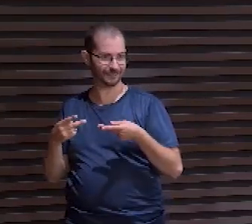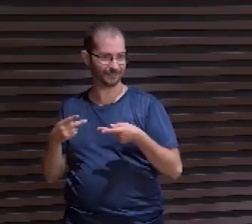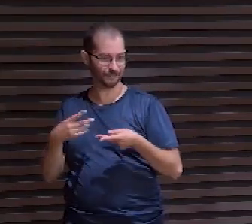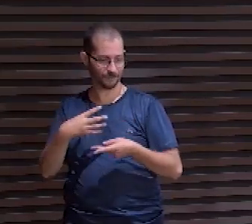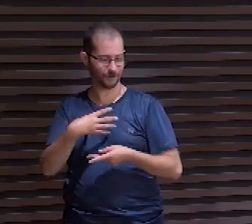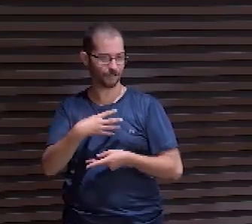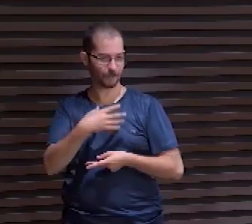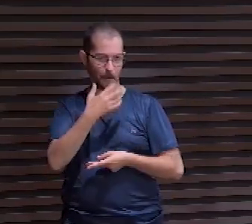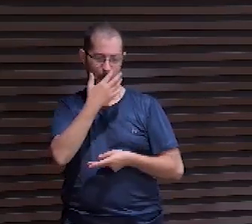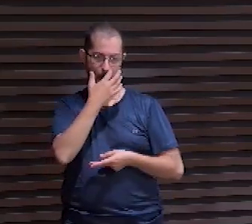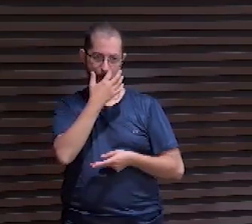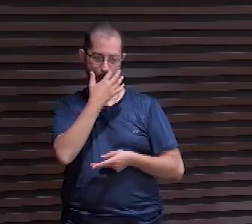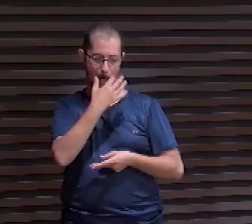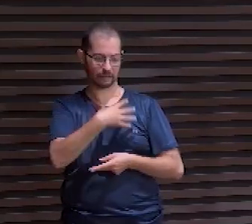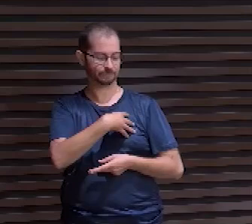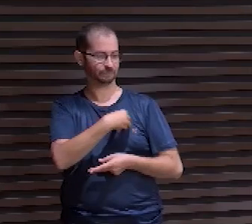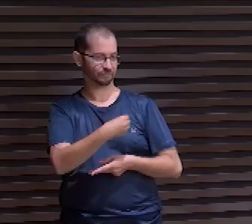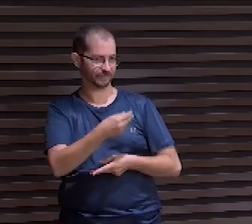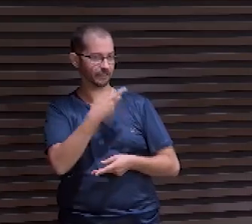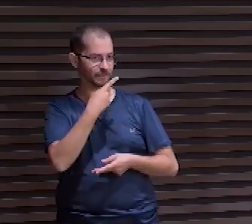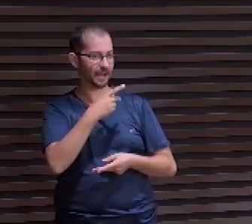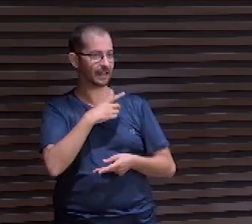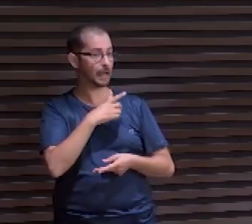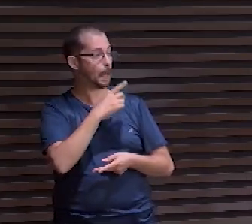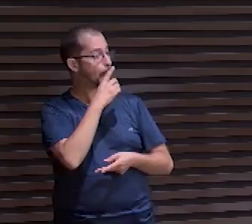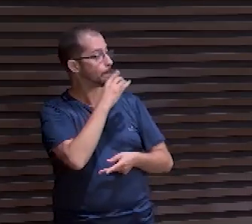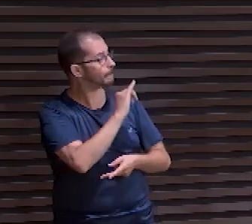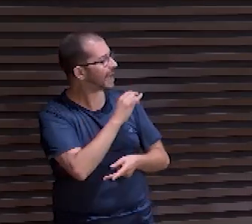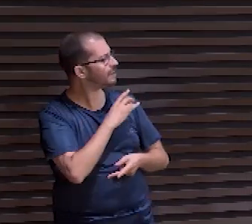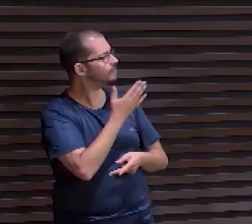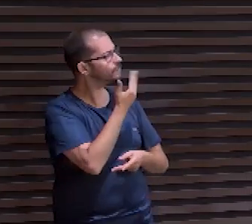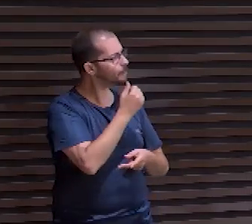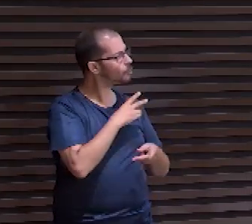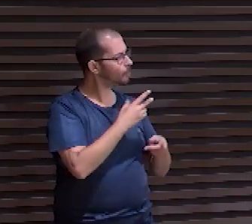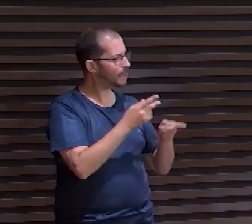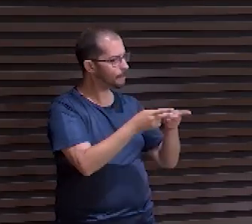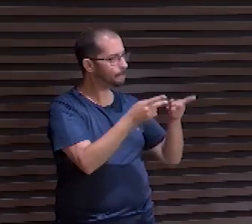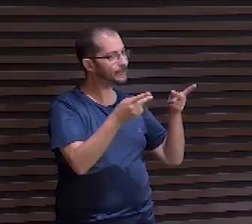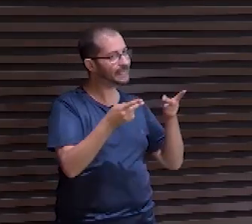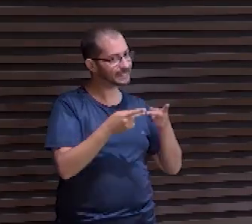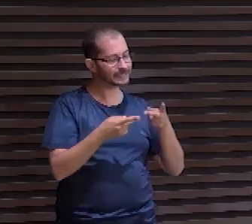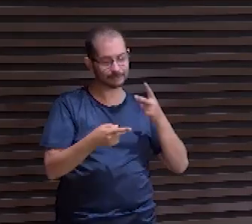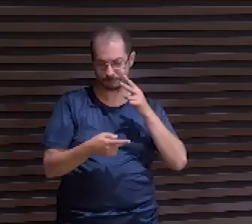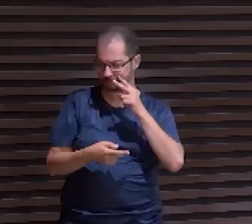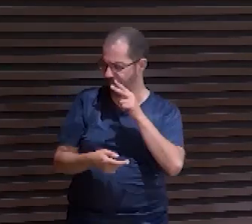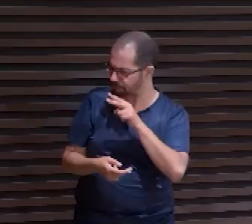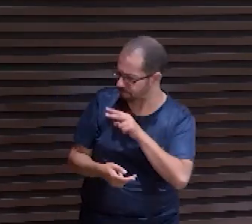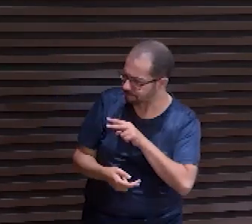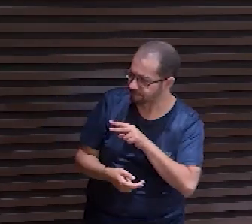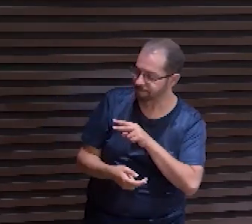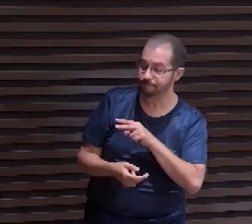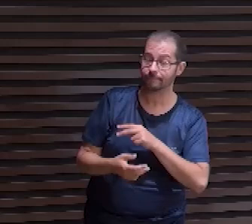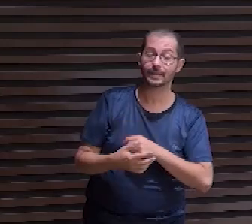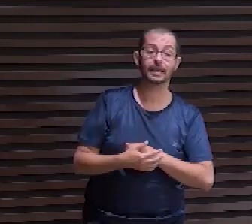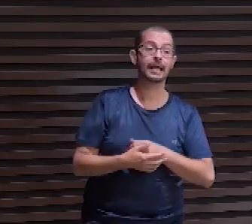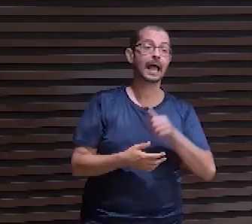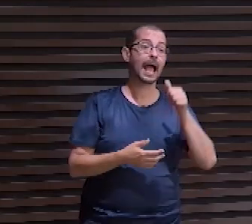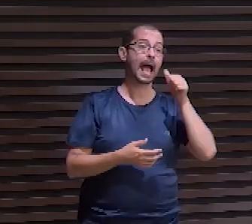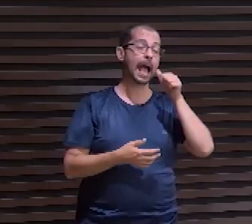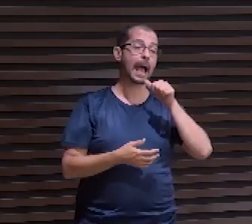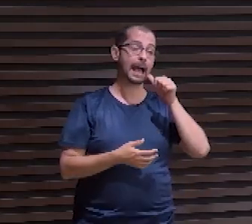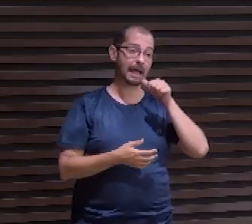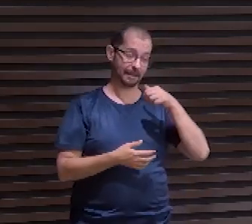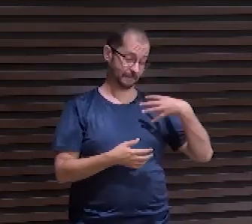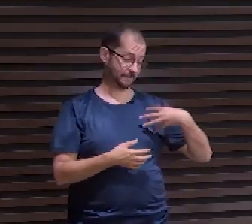Despertei-me da minha introspecção com a voz do meu filho mais novo, Dan. Minha filha Becky